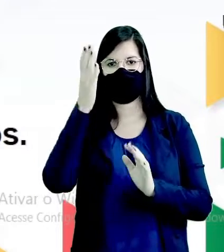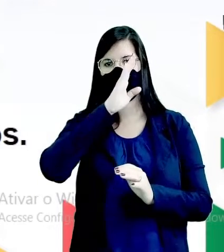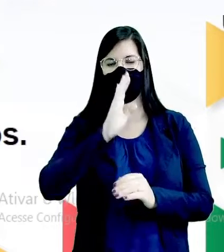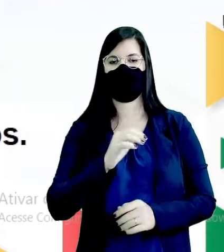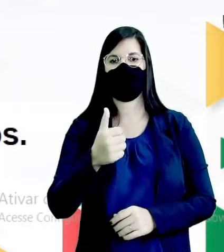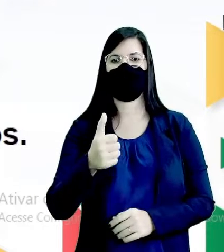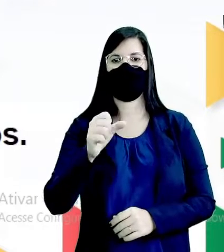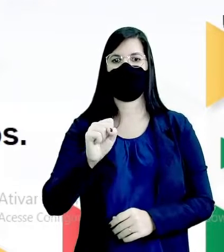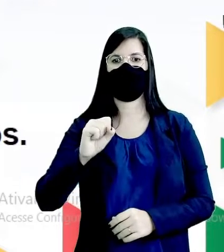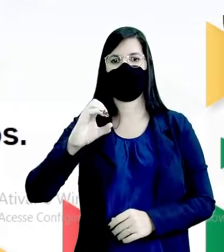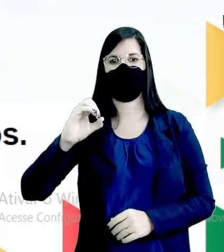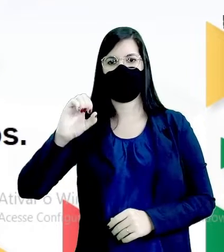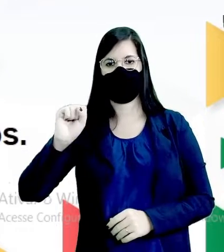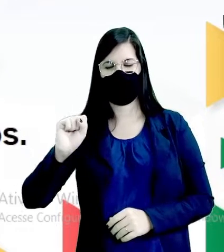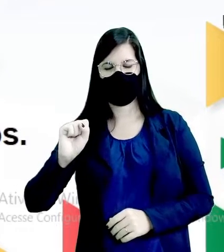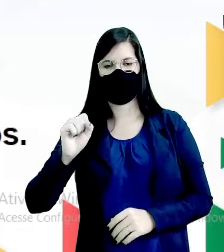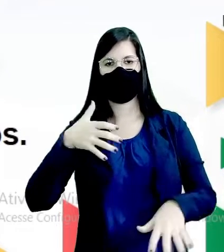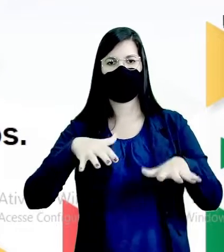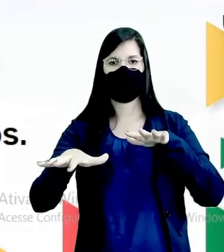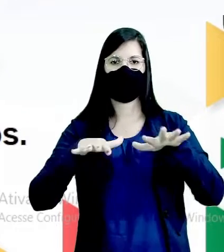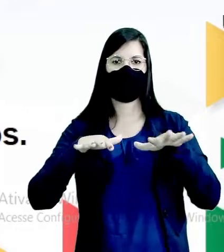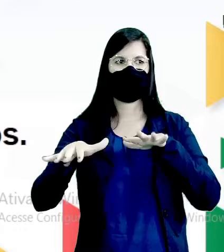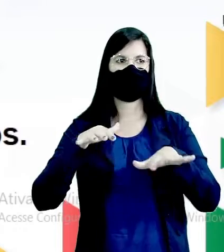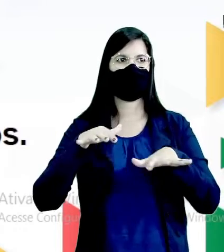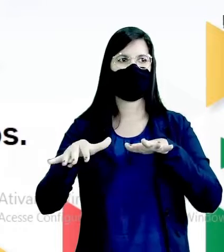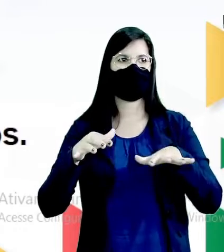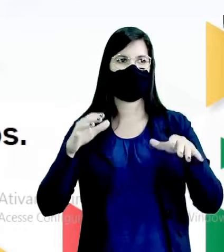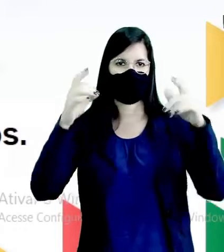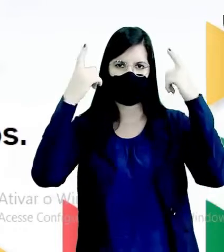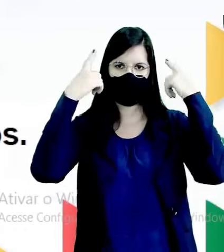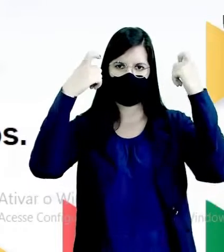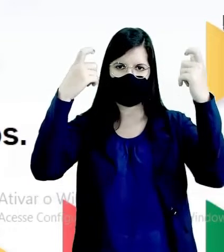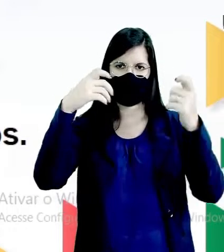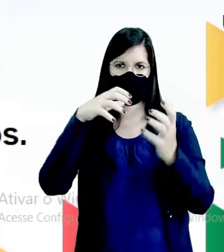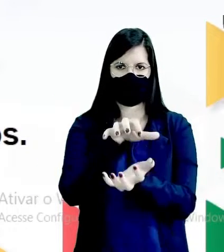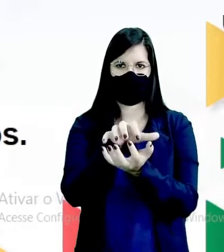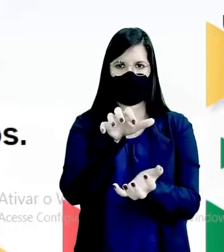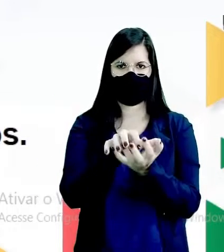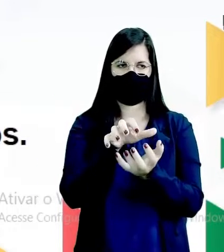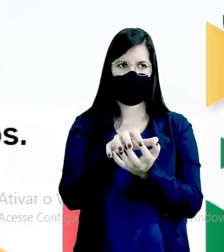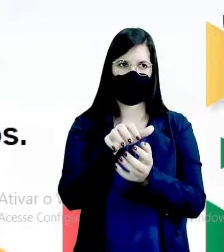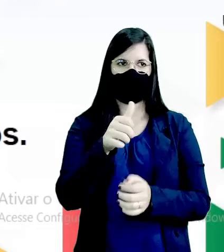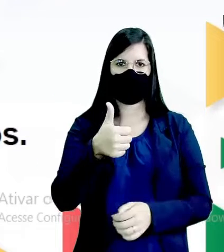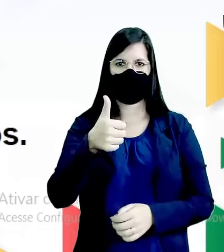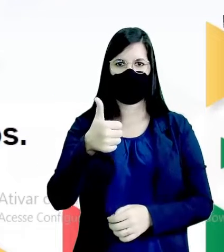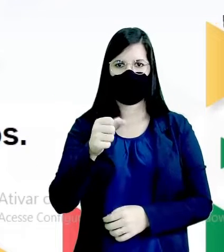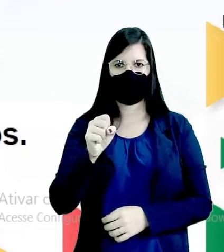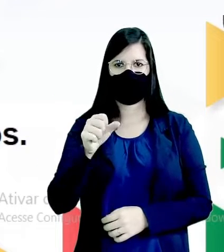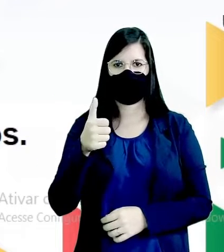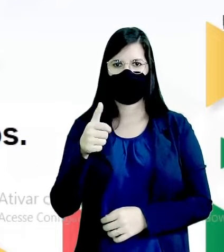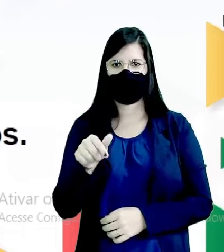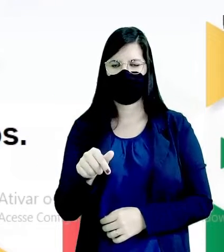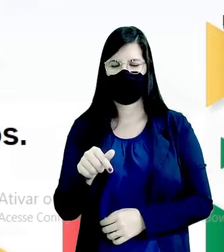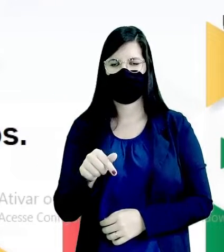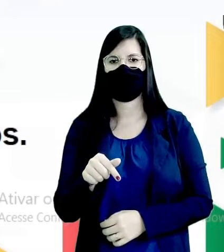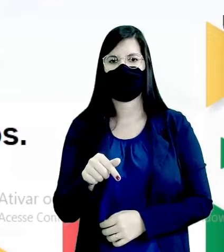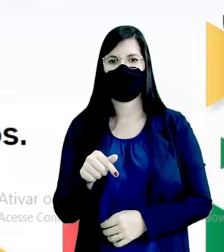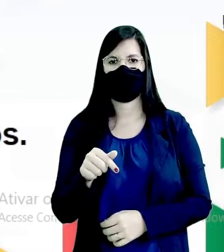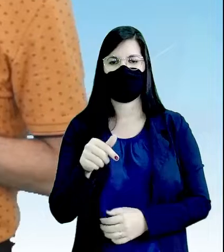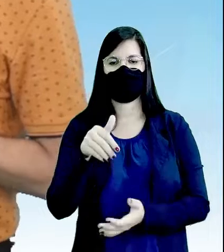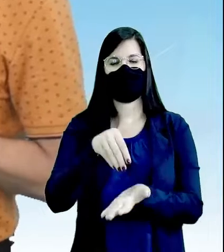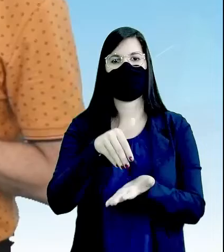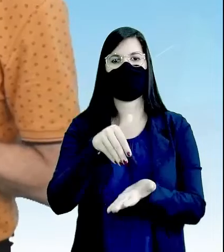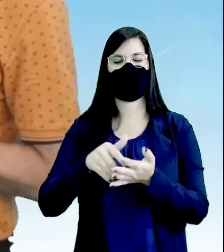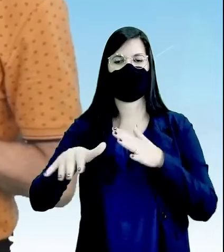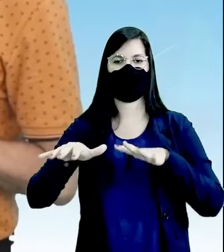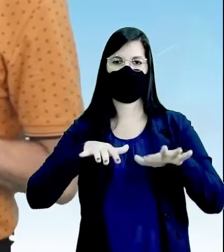1808. E aí esse movimento, ou essa Revolução Pernambucana de 1817, ela foi, dizemos, o último